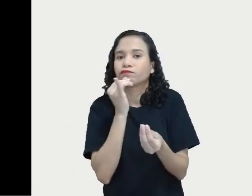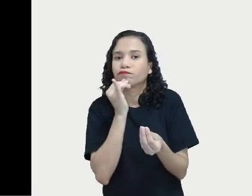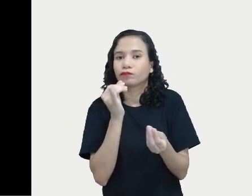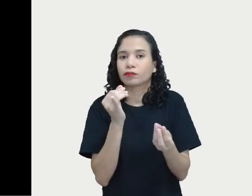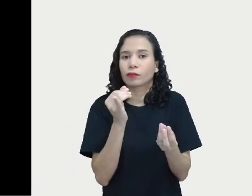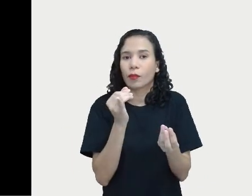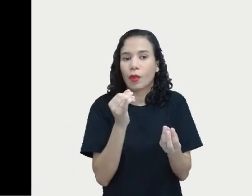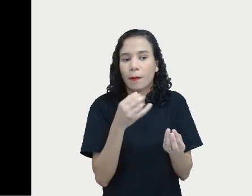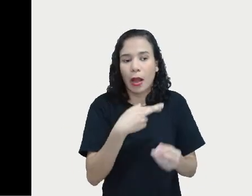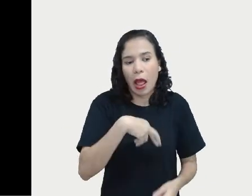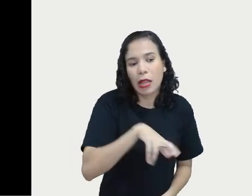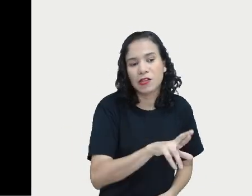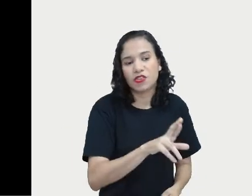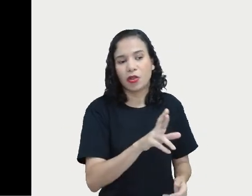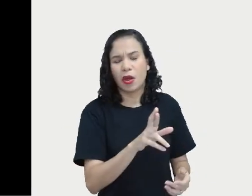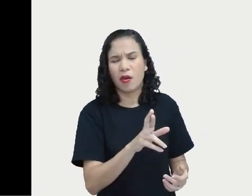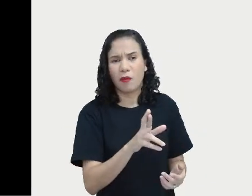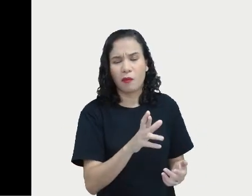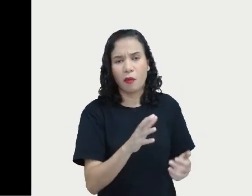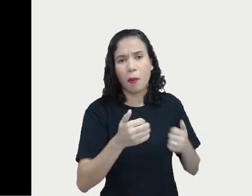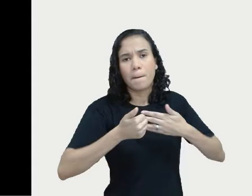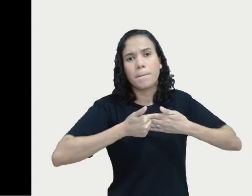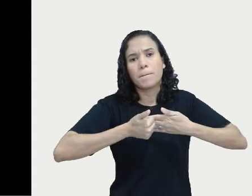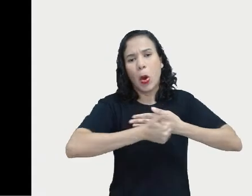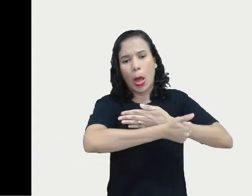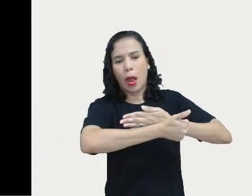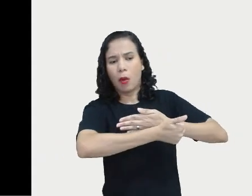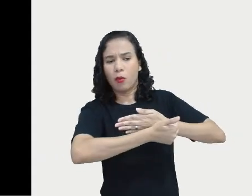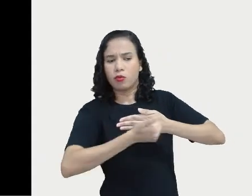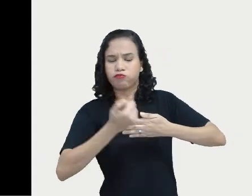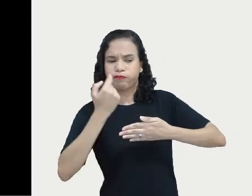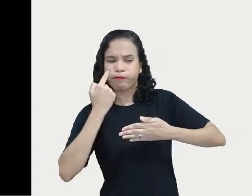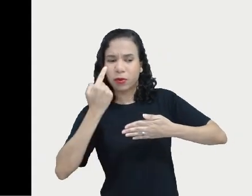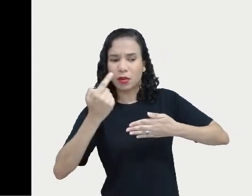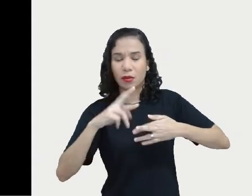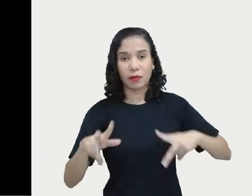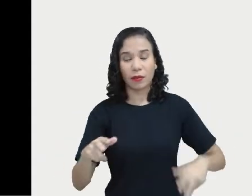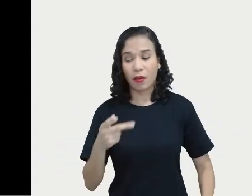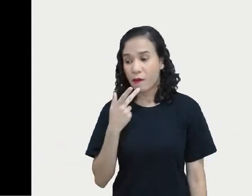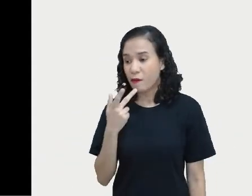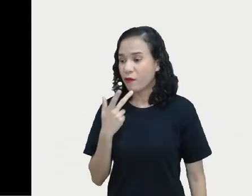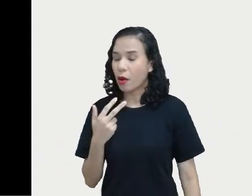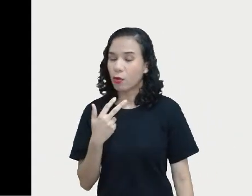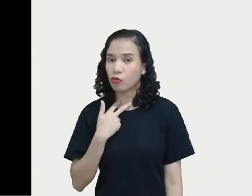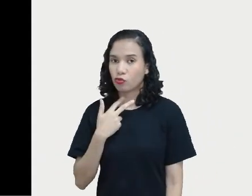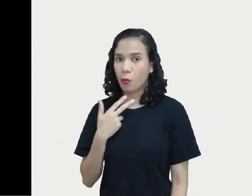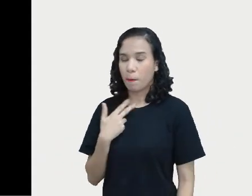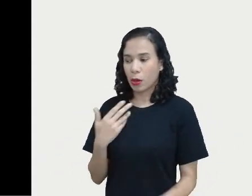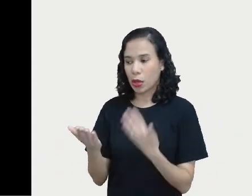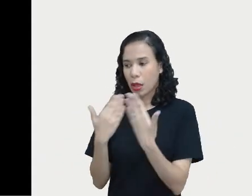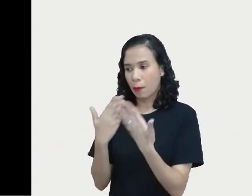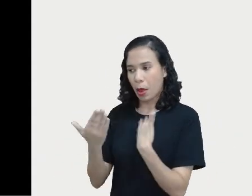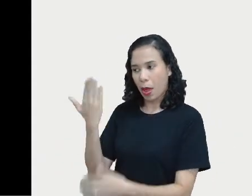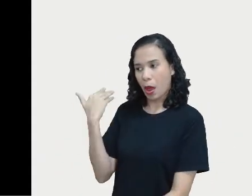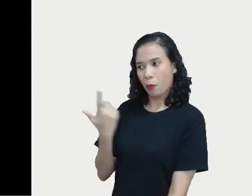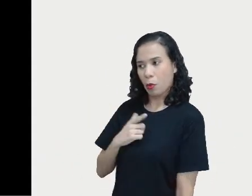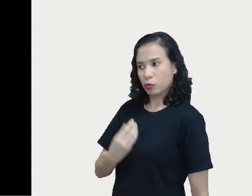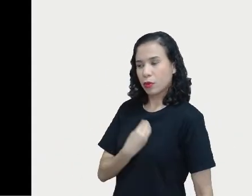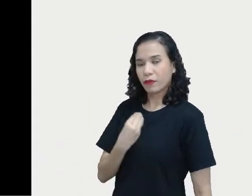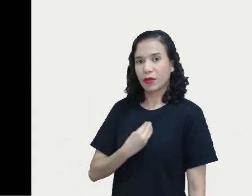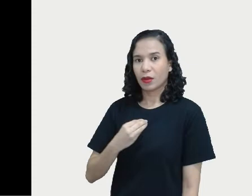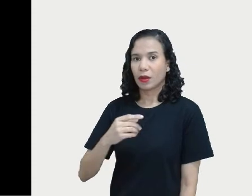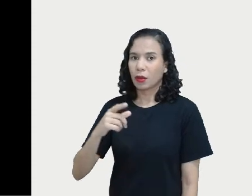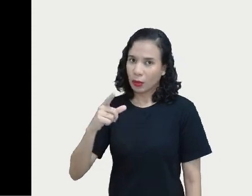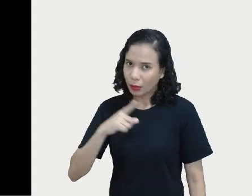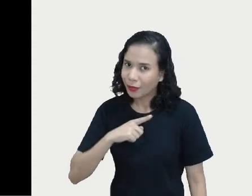alguns credos, algumas religiões, questões morais. Né? Então, se diz, não se debatia isso antes, não existia. Bom, gente,